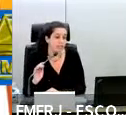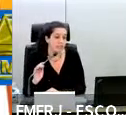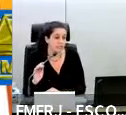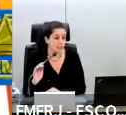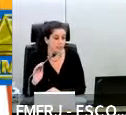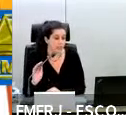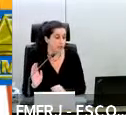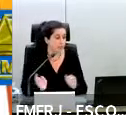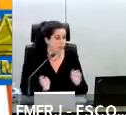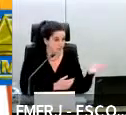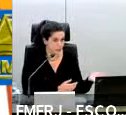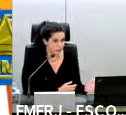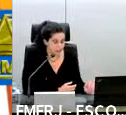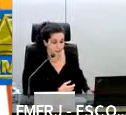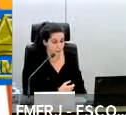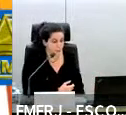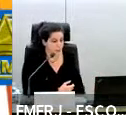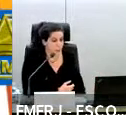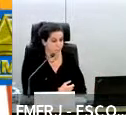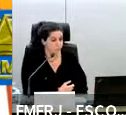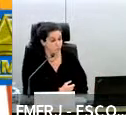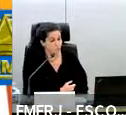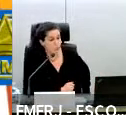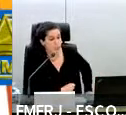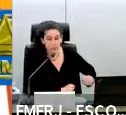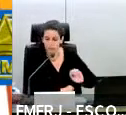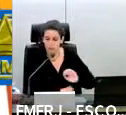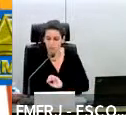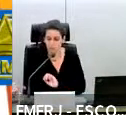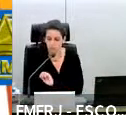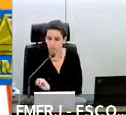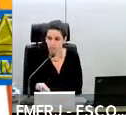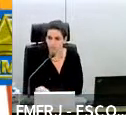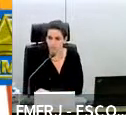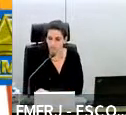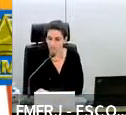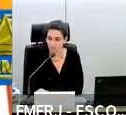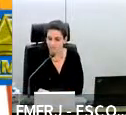analisamos essas atas das reuniões da COIN, que a Adriana já explicou.